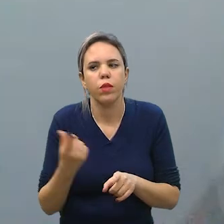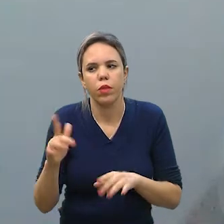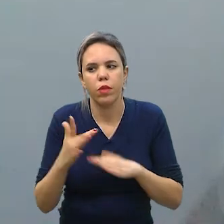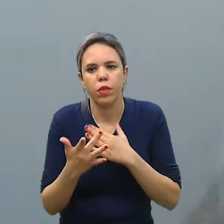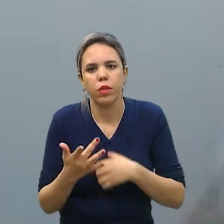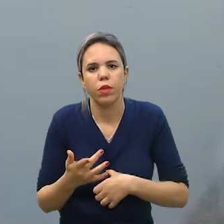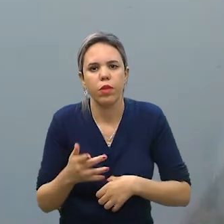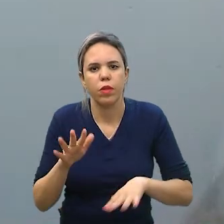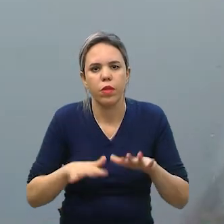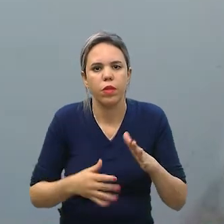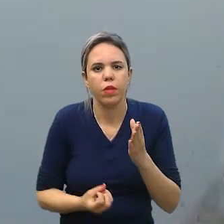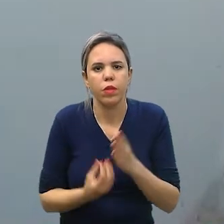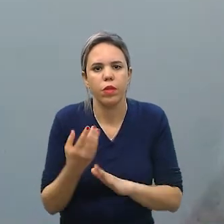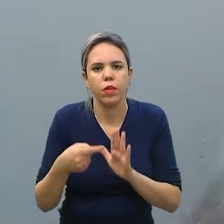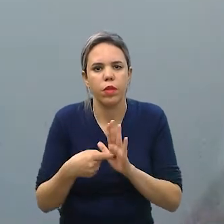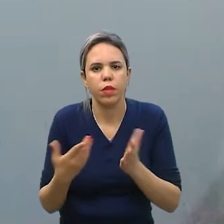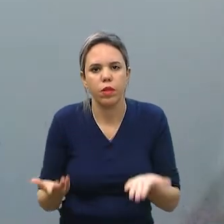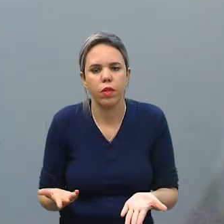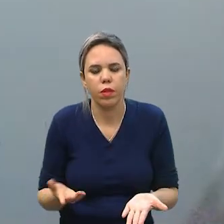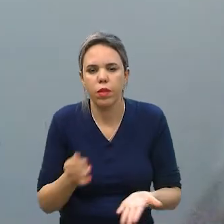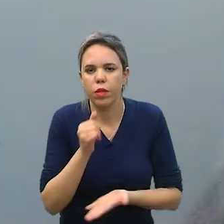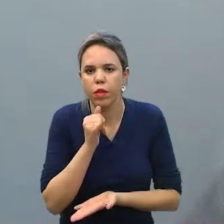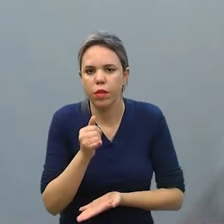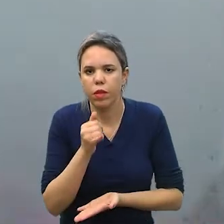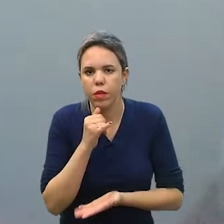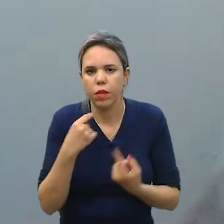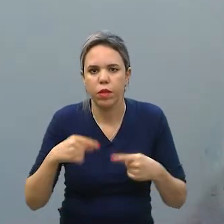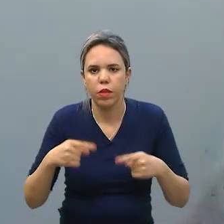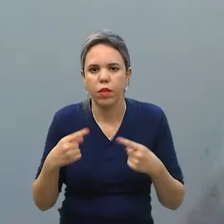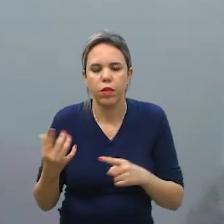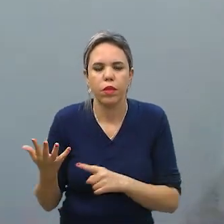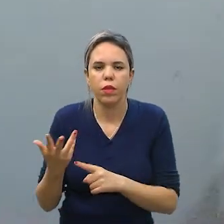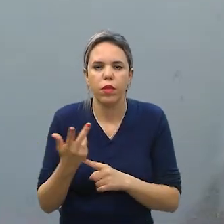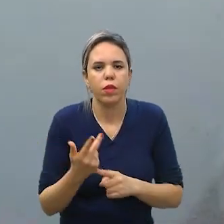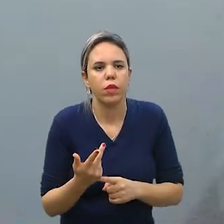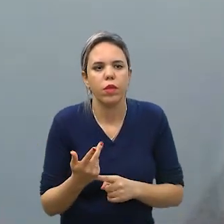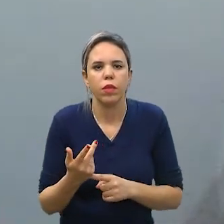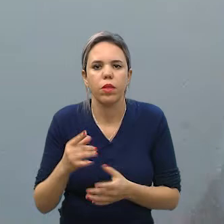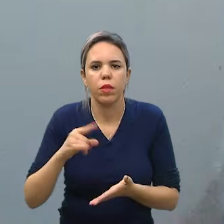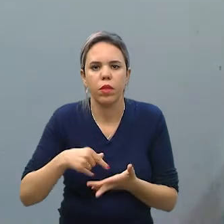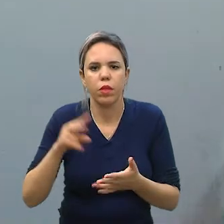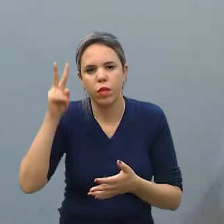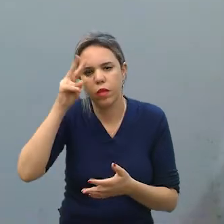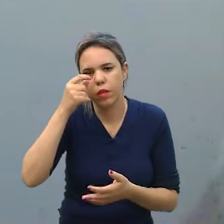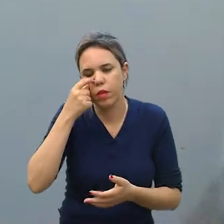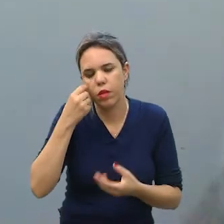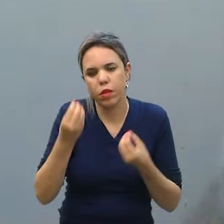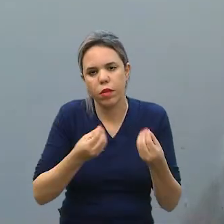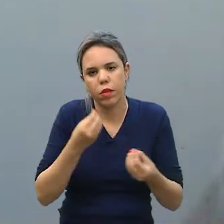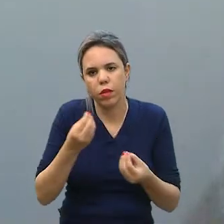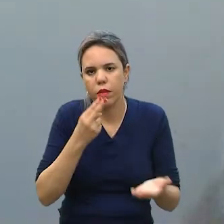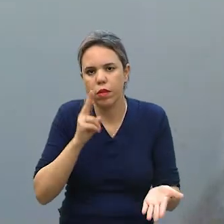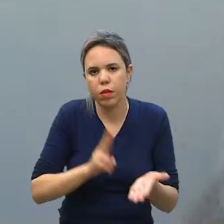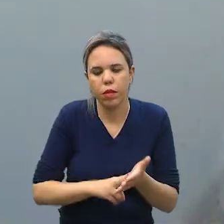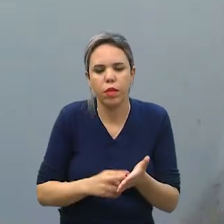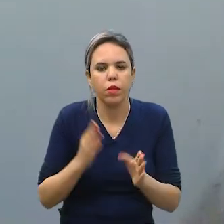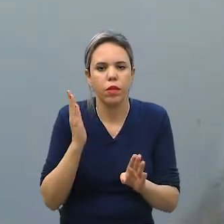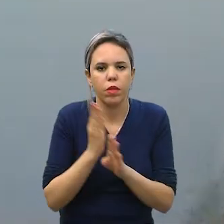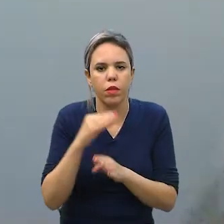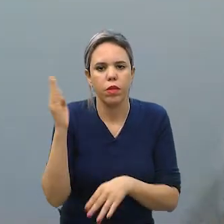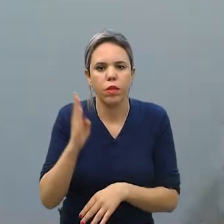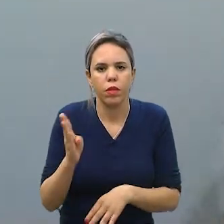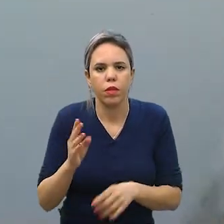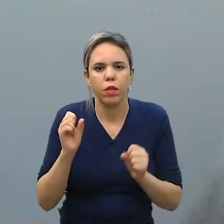que muitas vezes aparecem, né, que seria, por exemplo, com a música, com as artes, com documentos históricos, né, como é que uma carta de achamento do